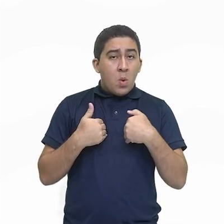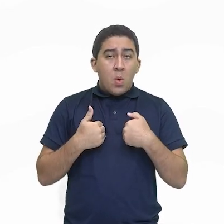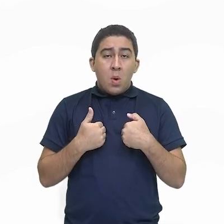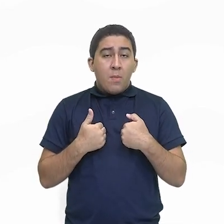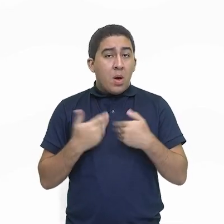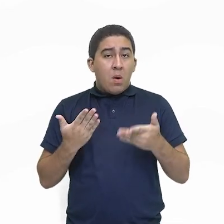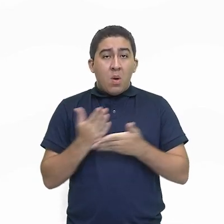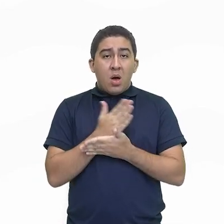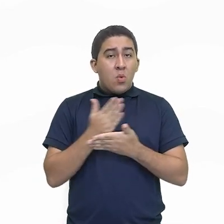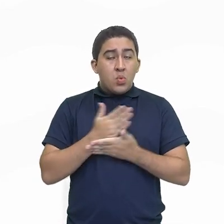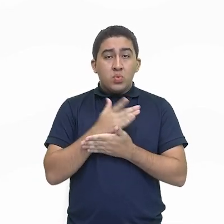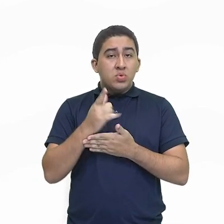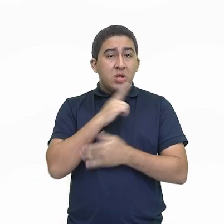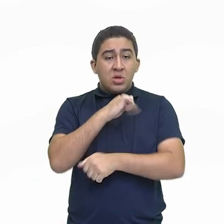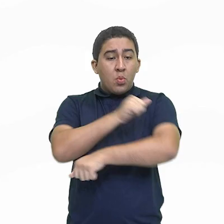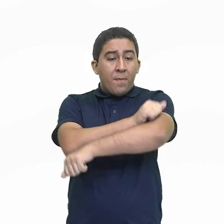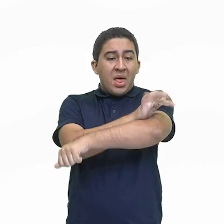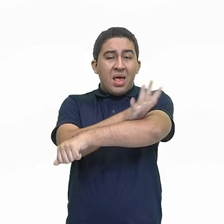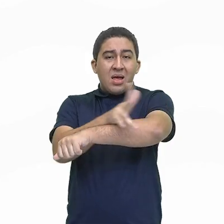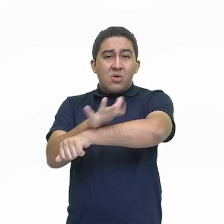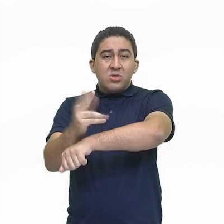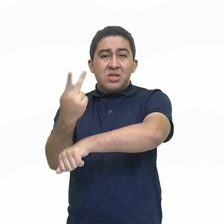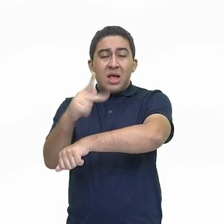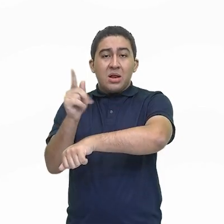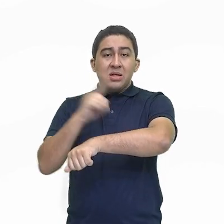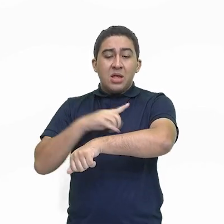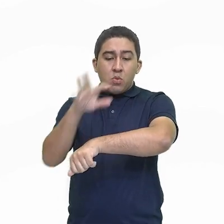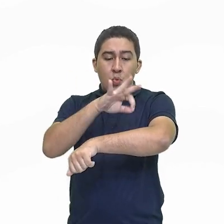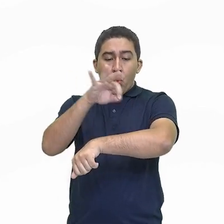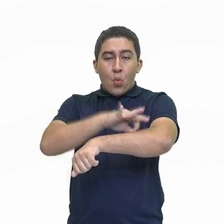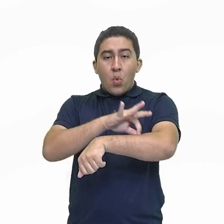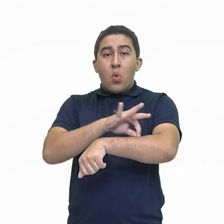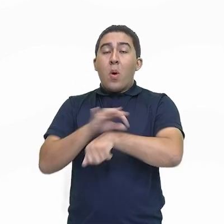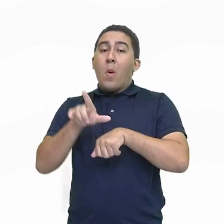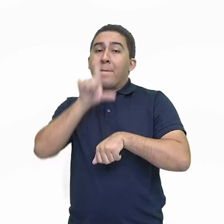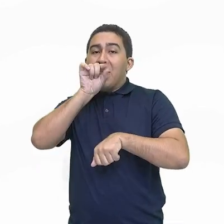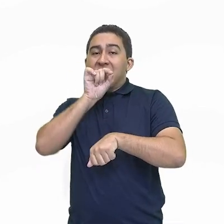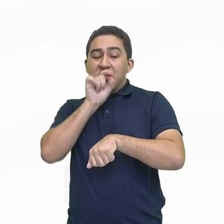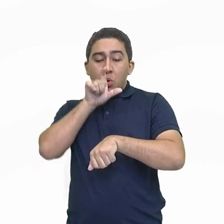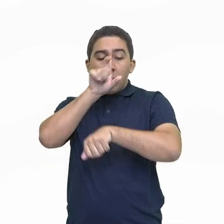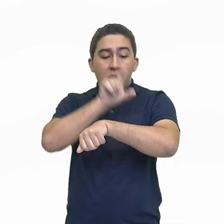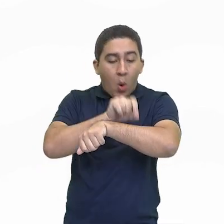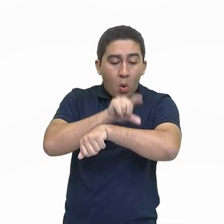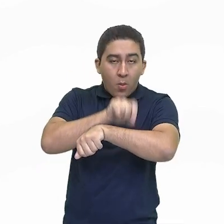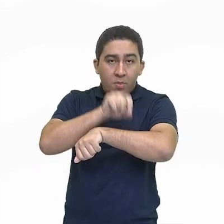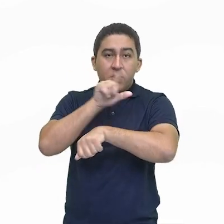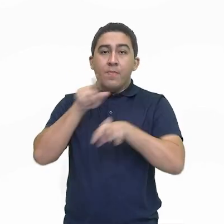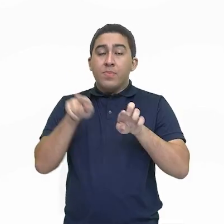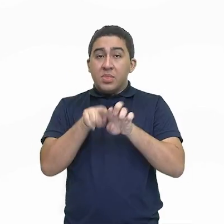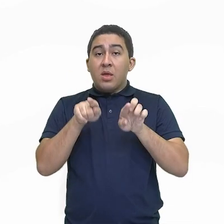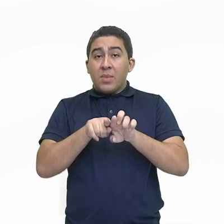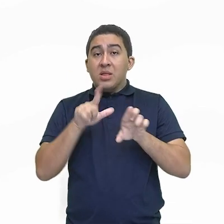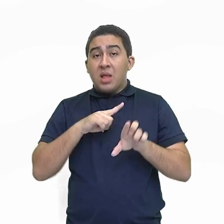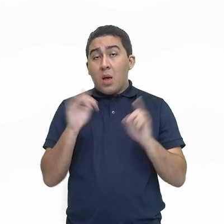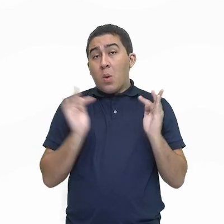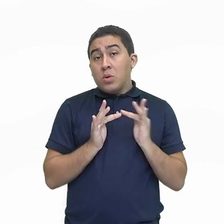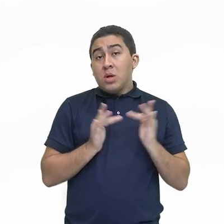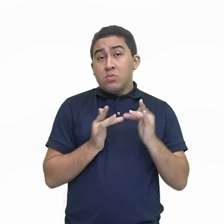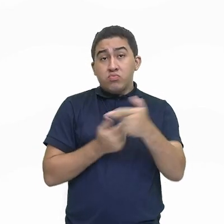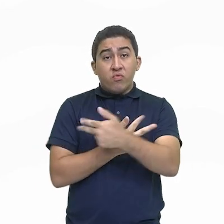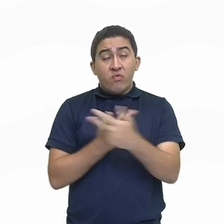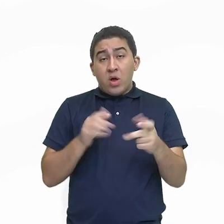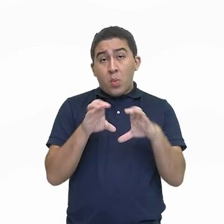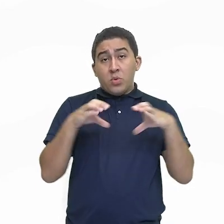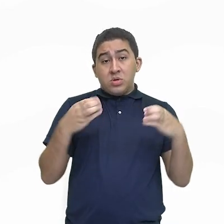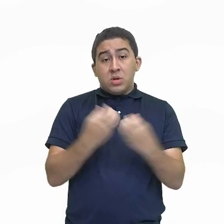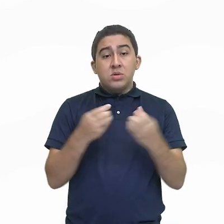seu pelo, né? E todas essas comunidades, eles vão interagir entre si. E aí nós